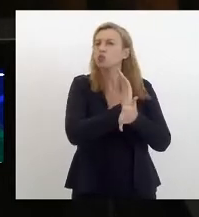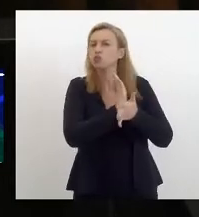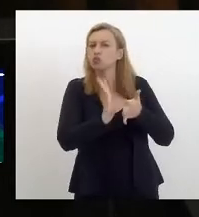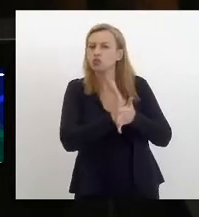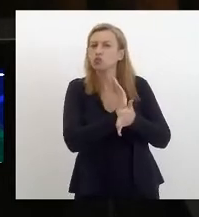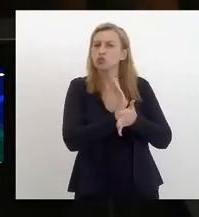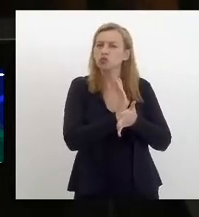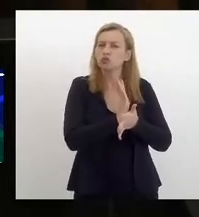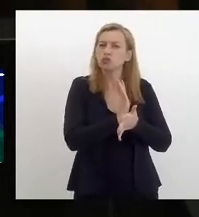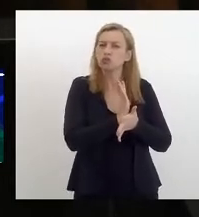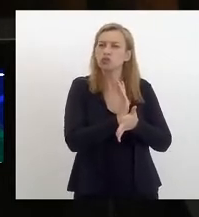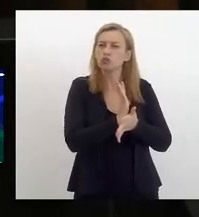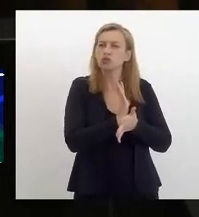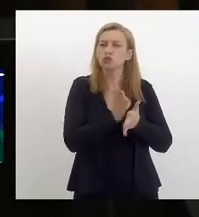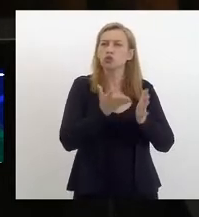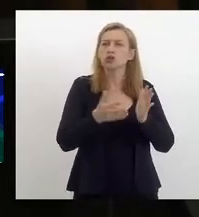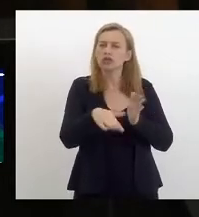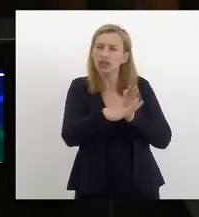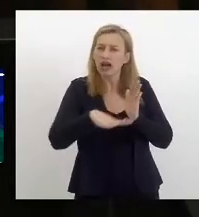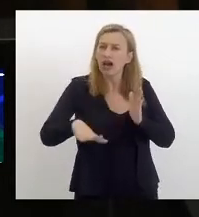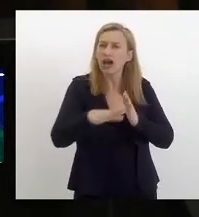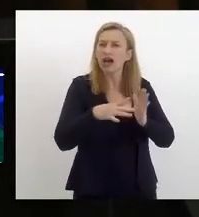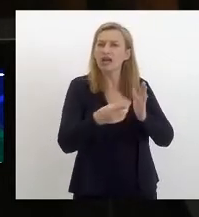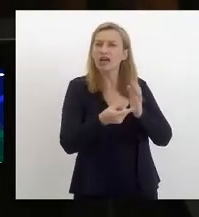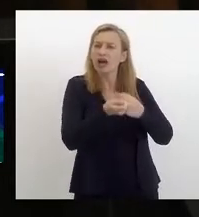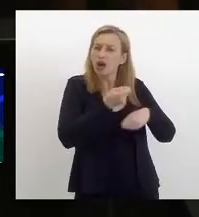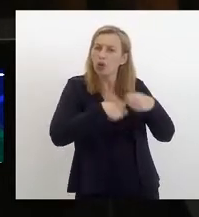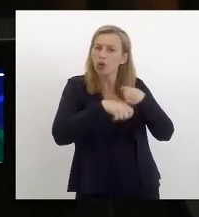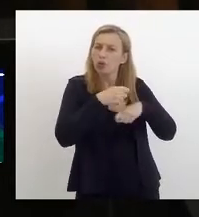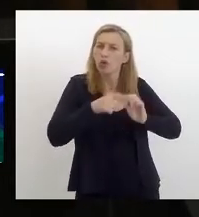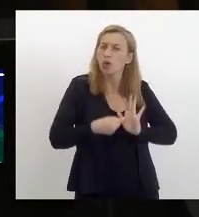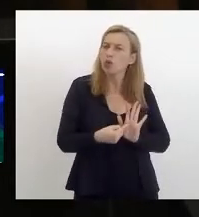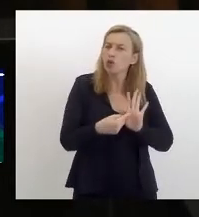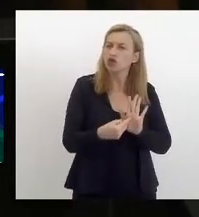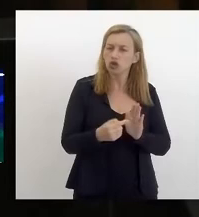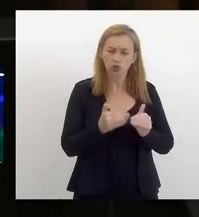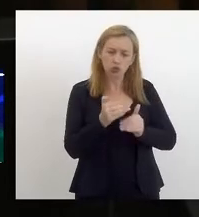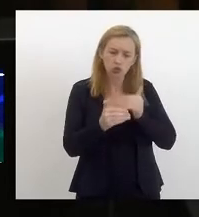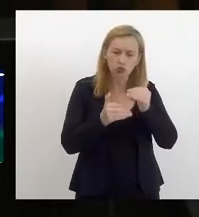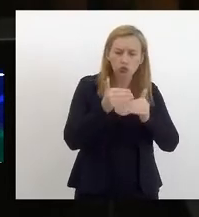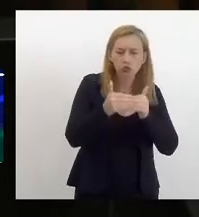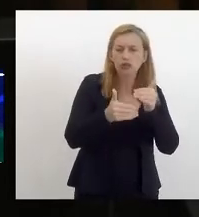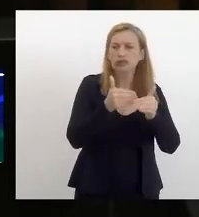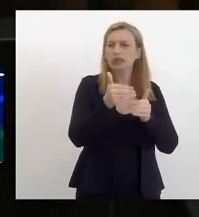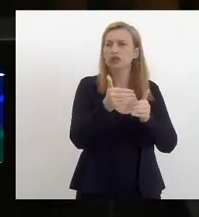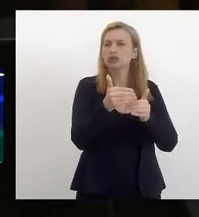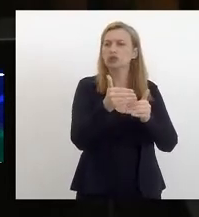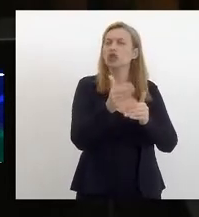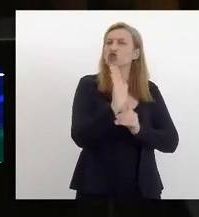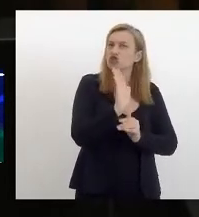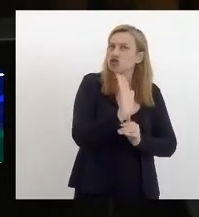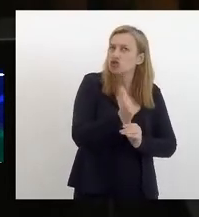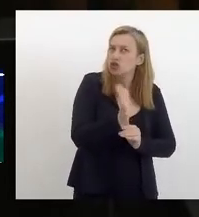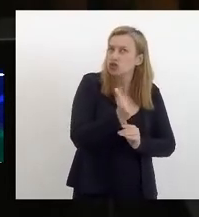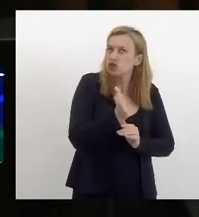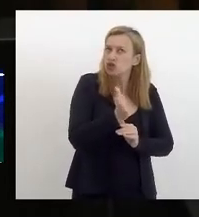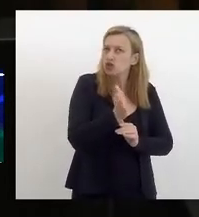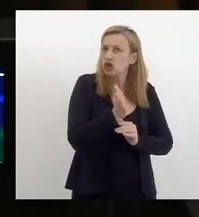de cruzeiro do cenário econômico mostrando um processo já